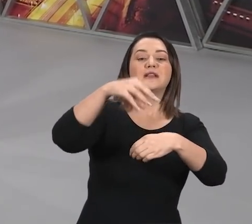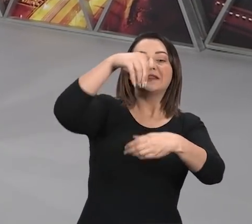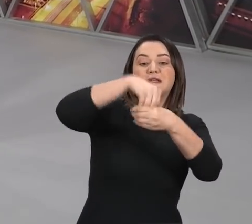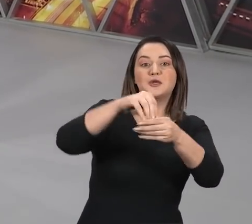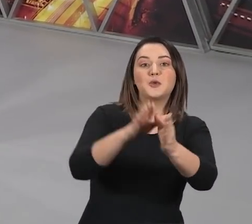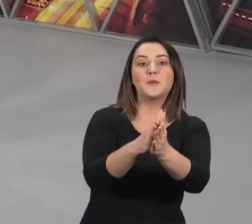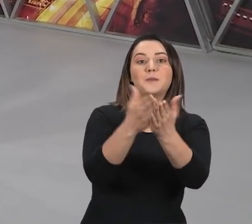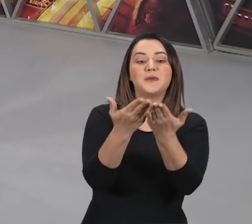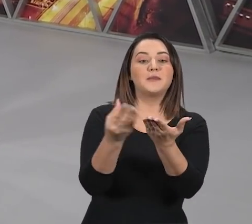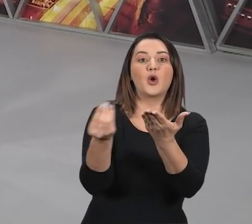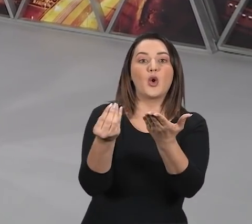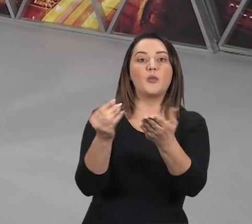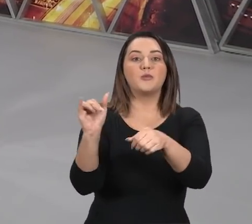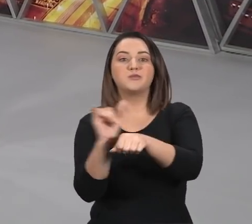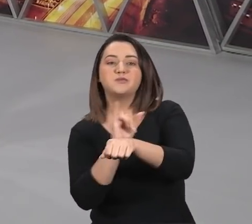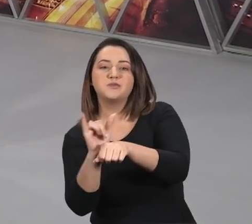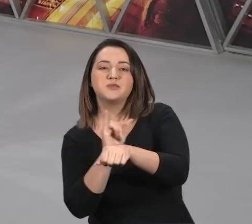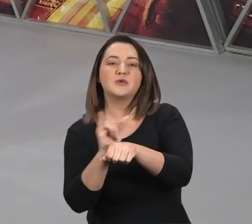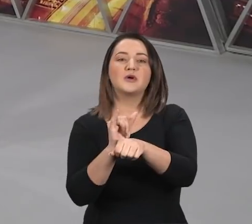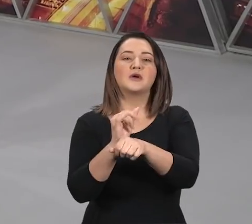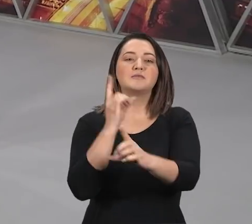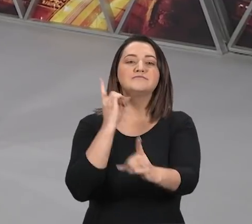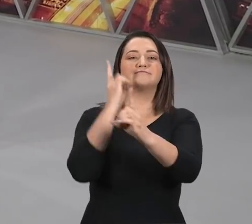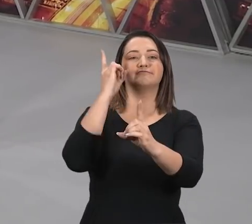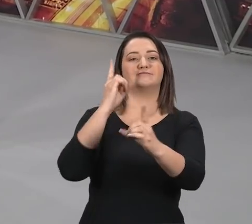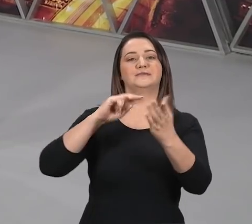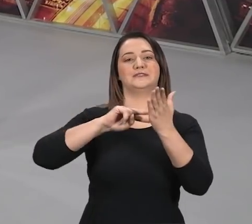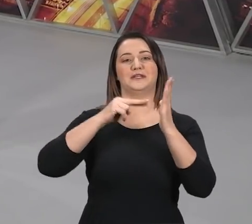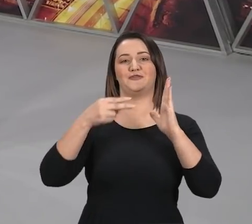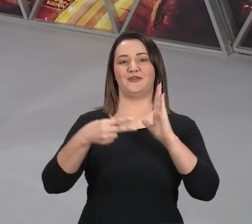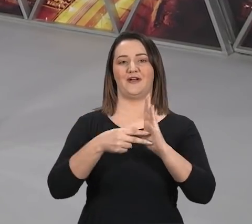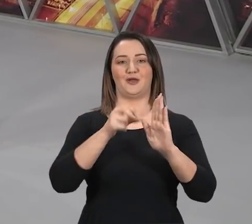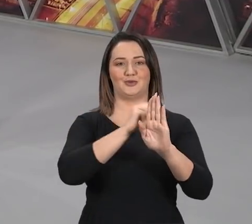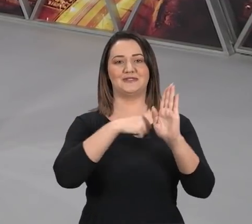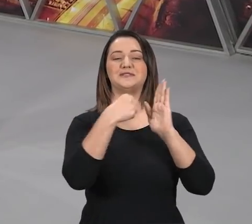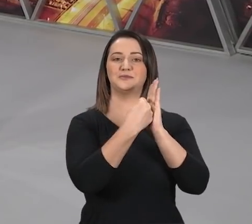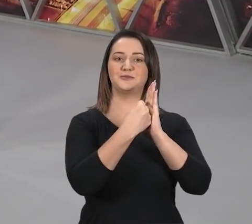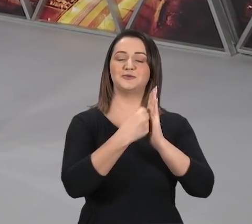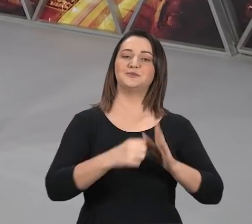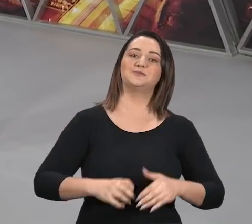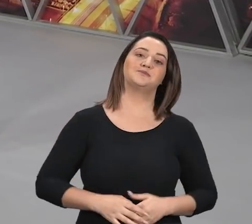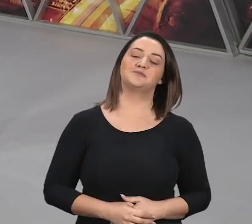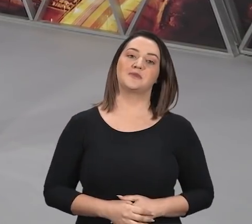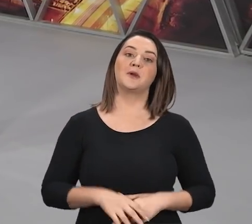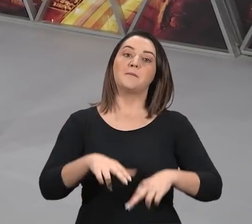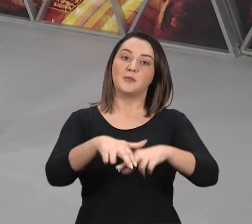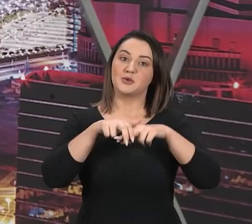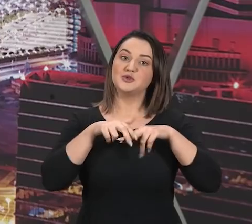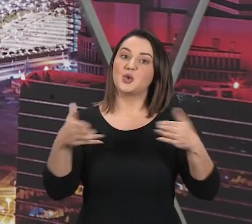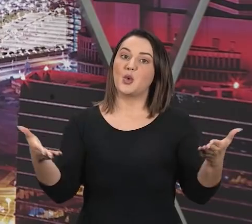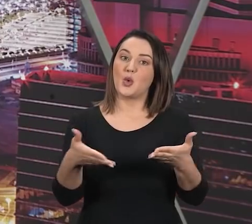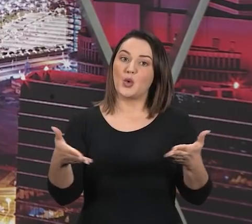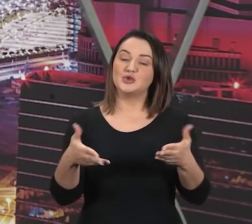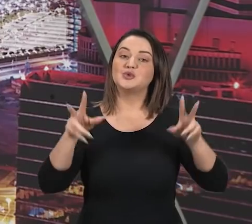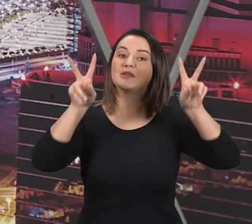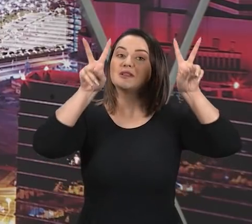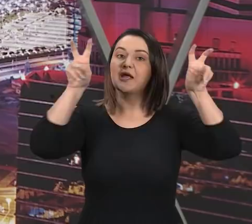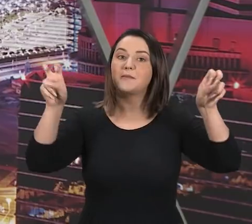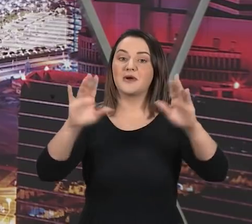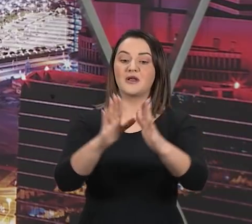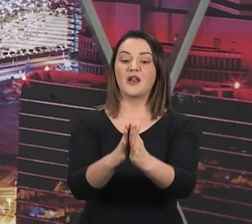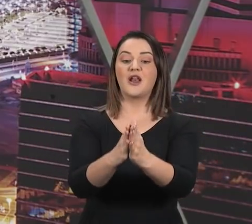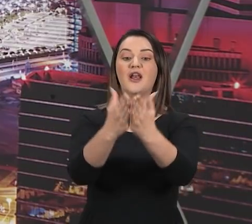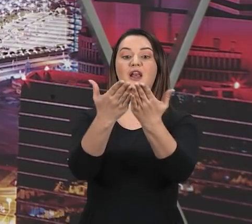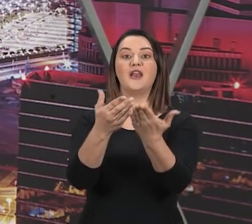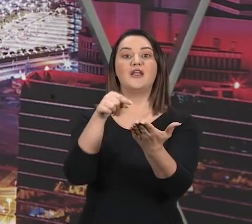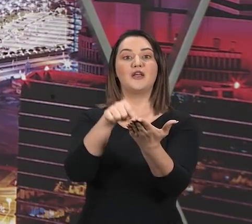Futuro está aqui, para mostrar para você na Bíblia o significado de cada um desses símbolos. Por isso hoje